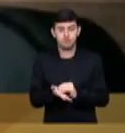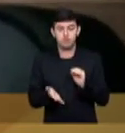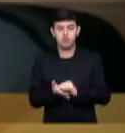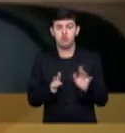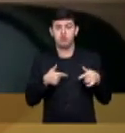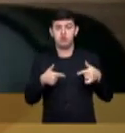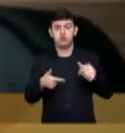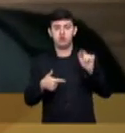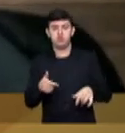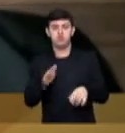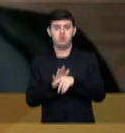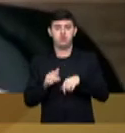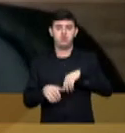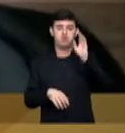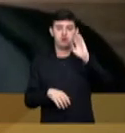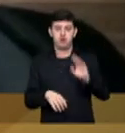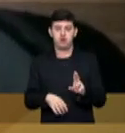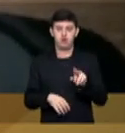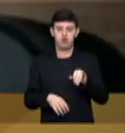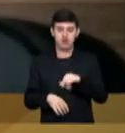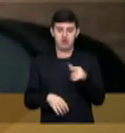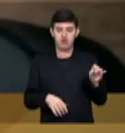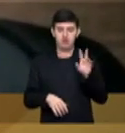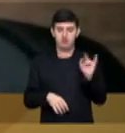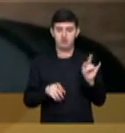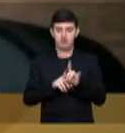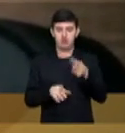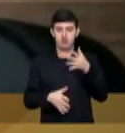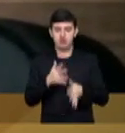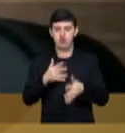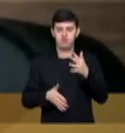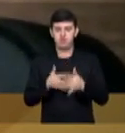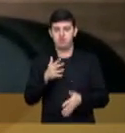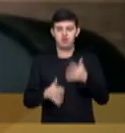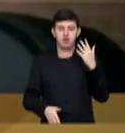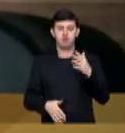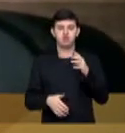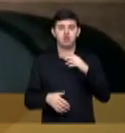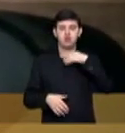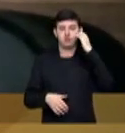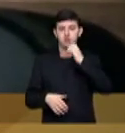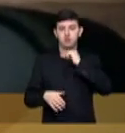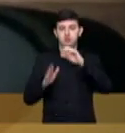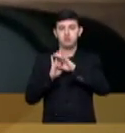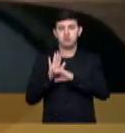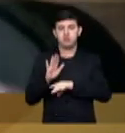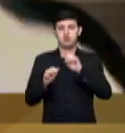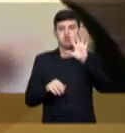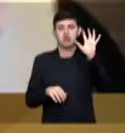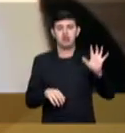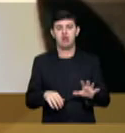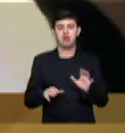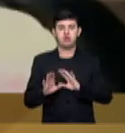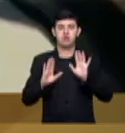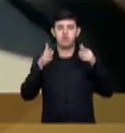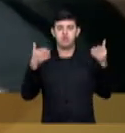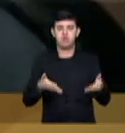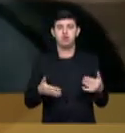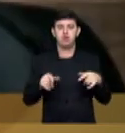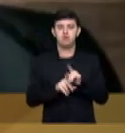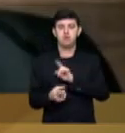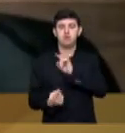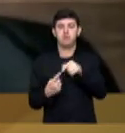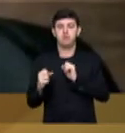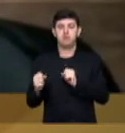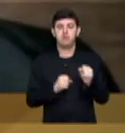possa ser invocada para impedir a adoção de medidas por parte de Estados-membros para